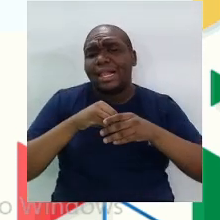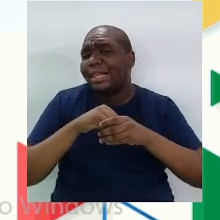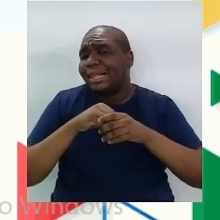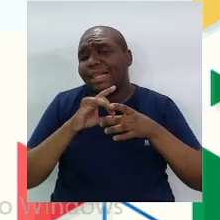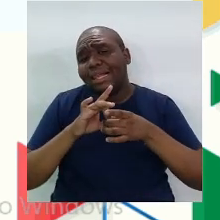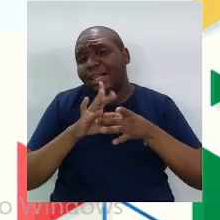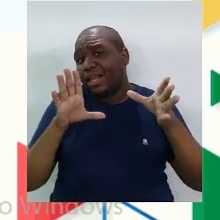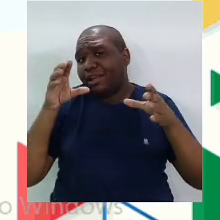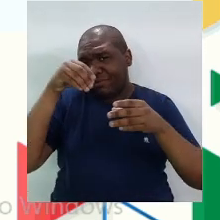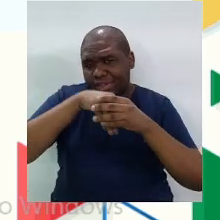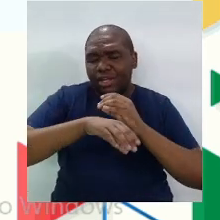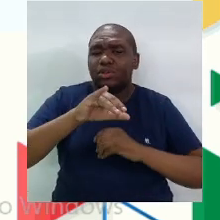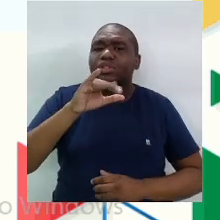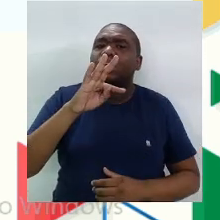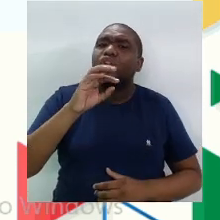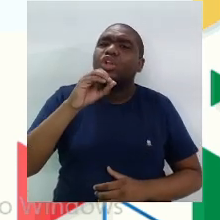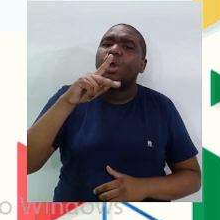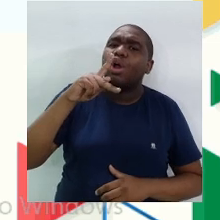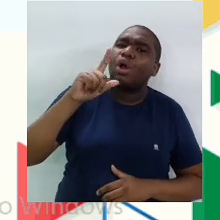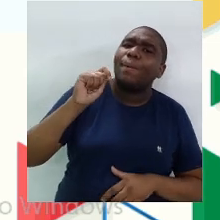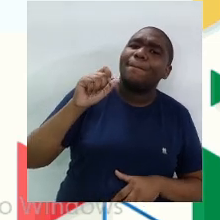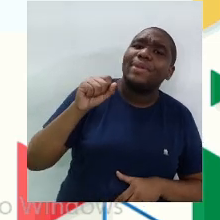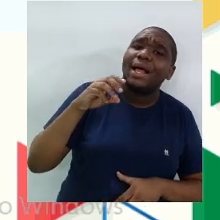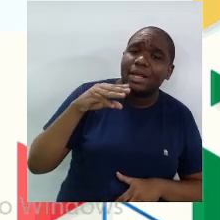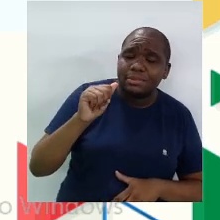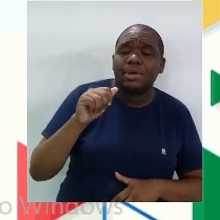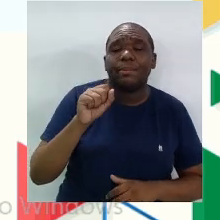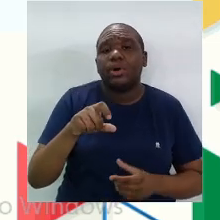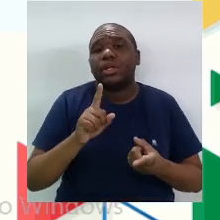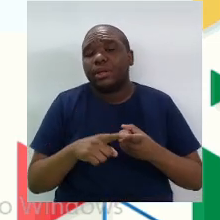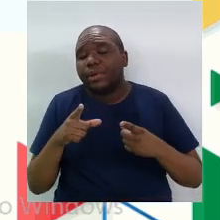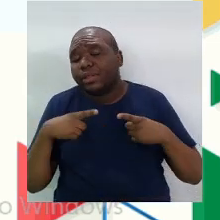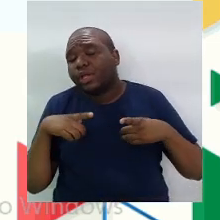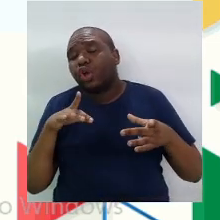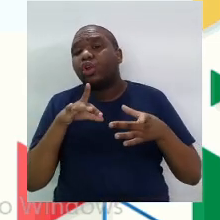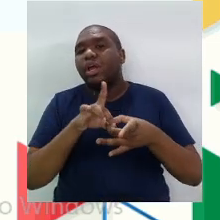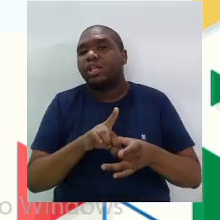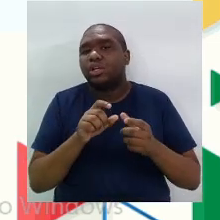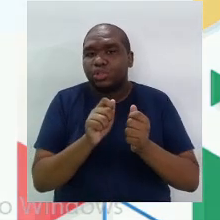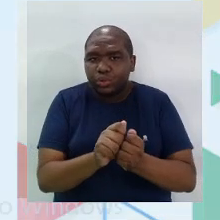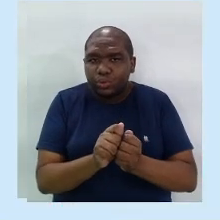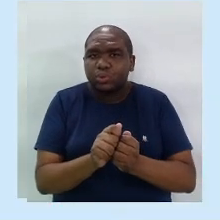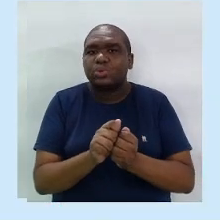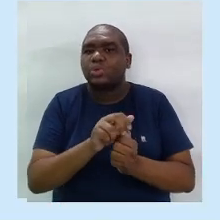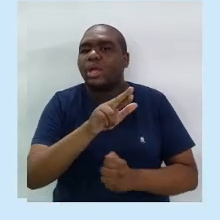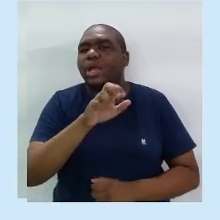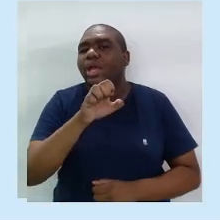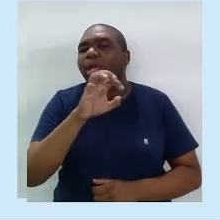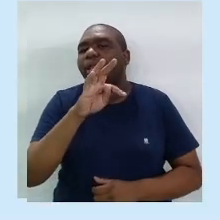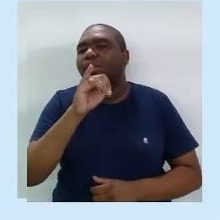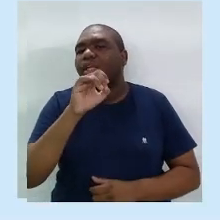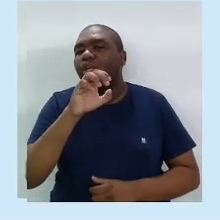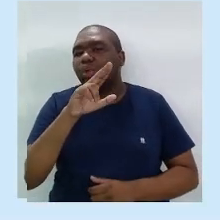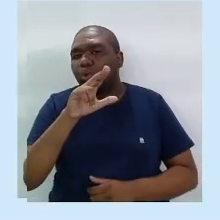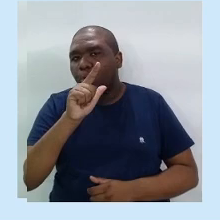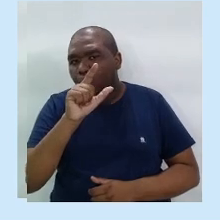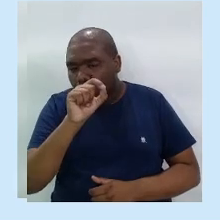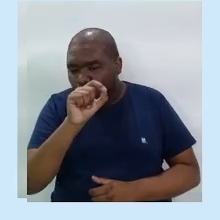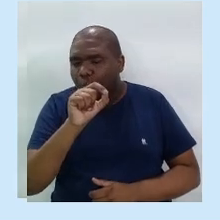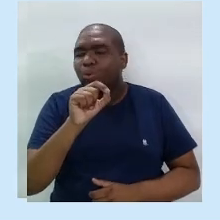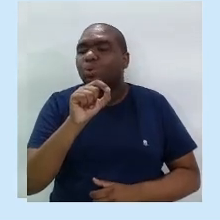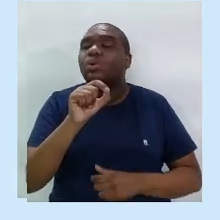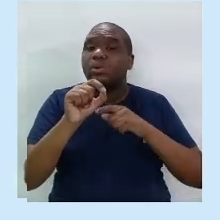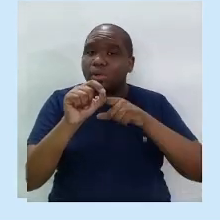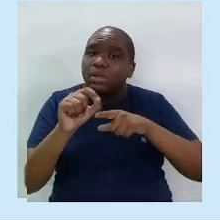no citoplasma e pode estar conectada ao retículo endoplasmático. Quando ela está conectada ao